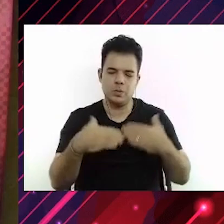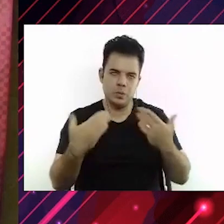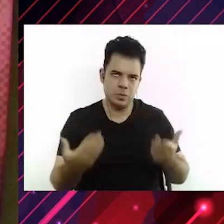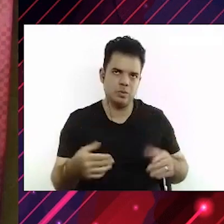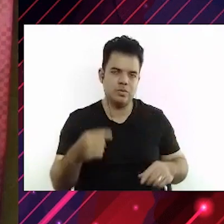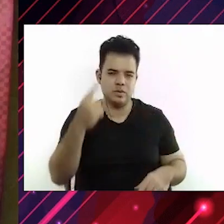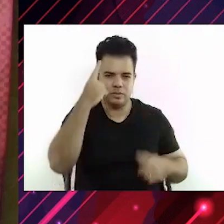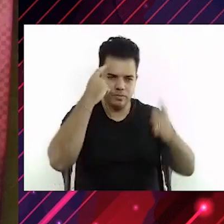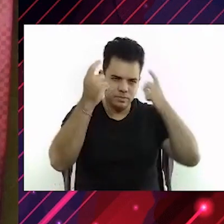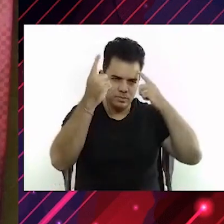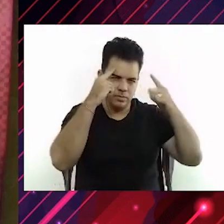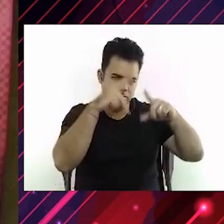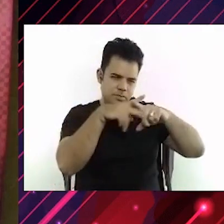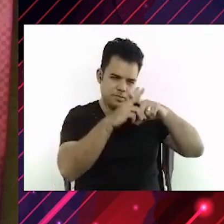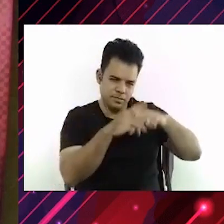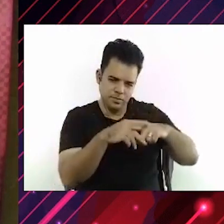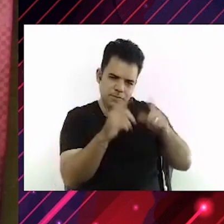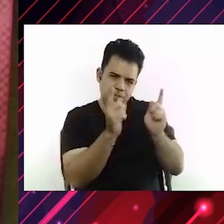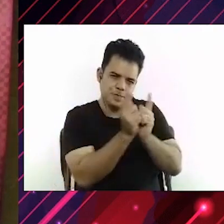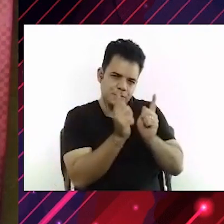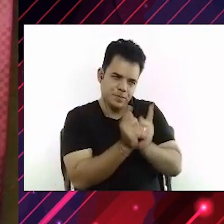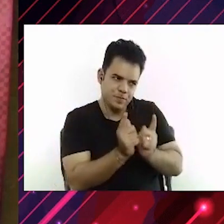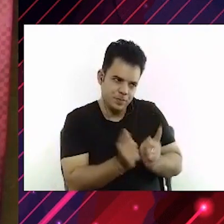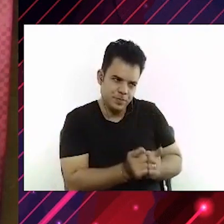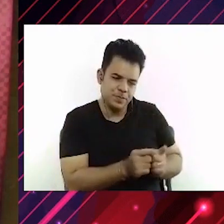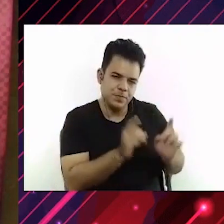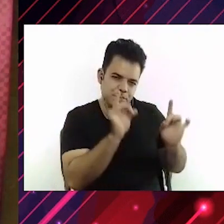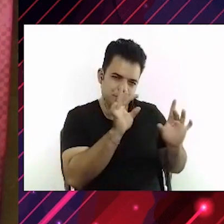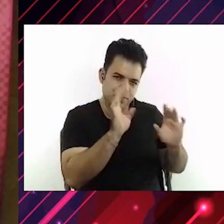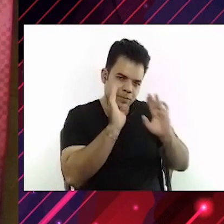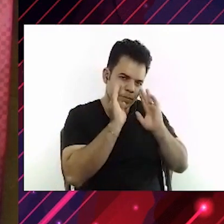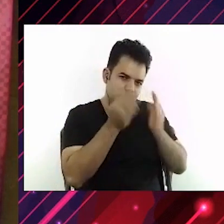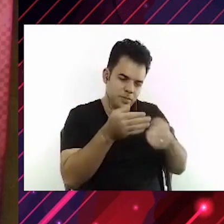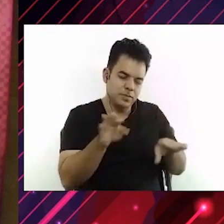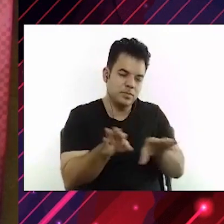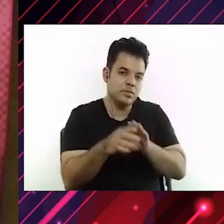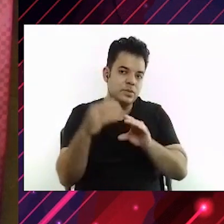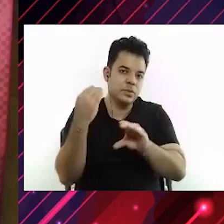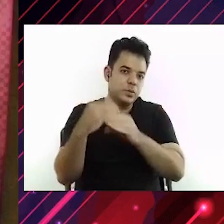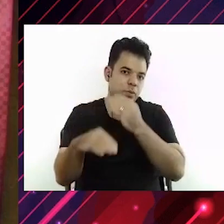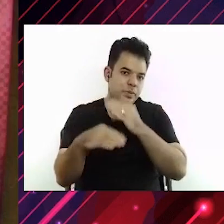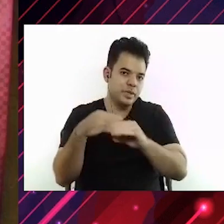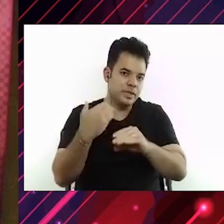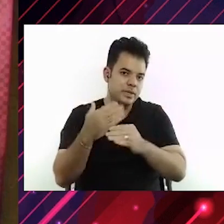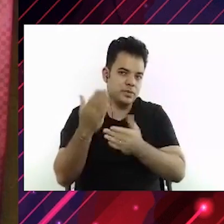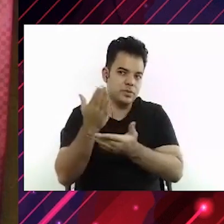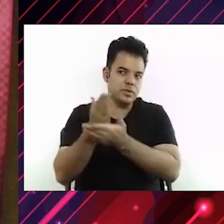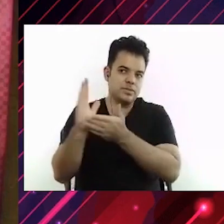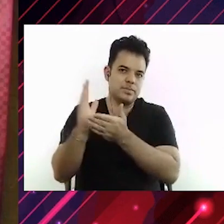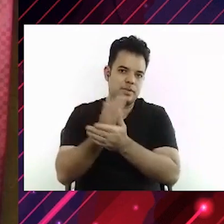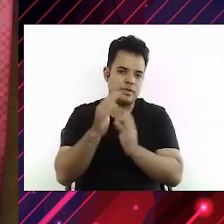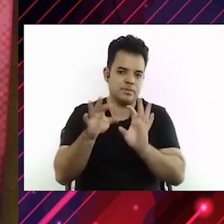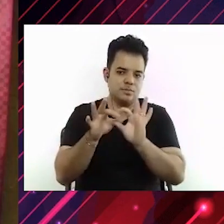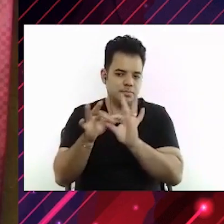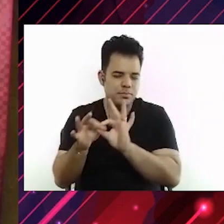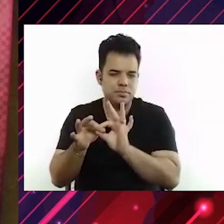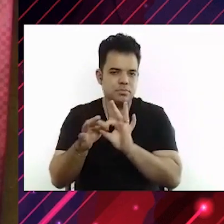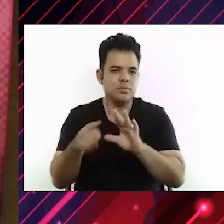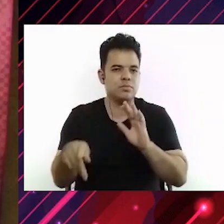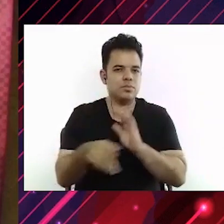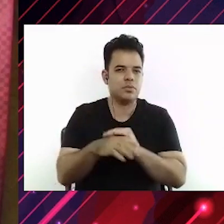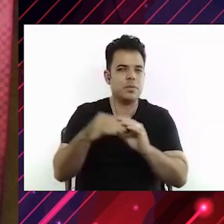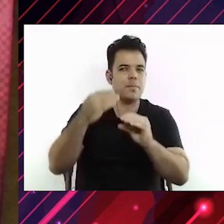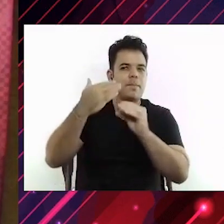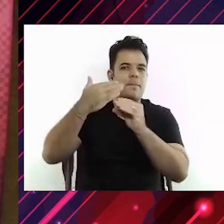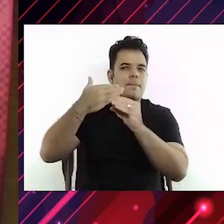serviços menores, mais especializados. A comunicação assíncrona, em que o teu microserviço ele manda uma requisição, mas não